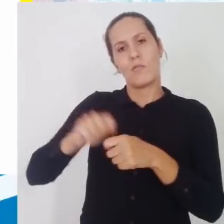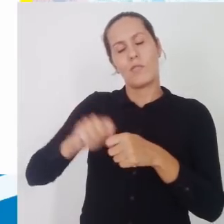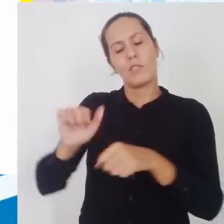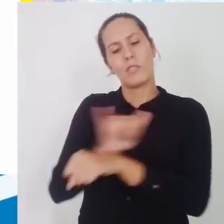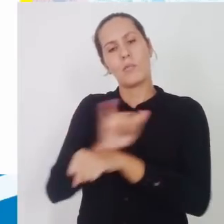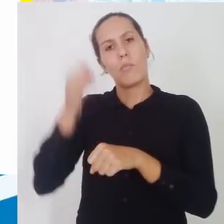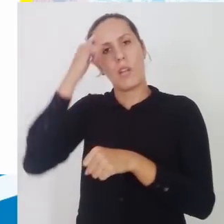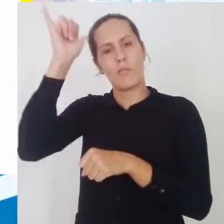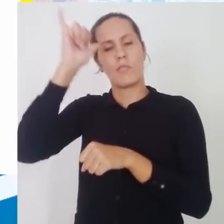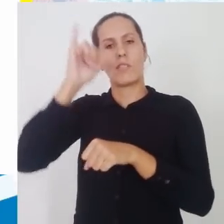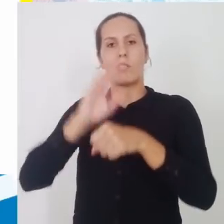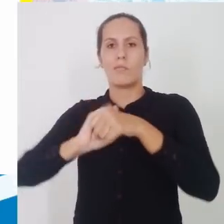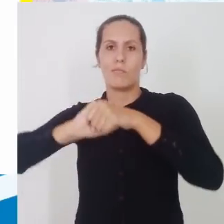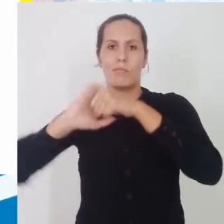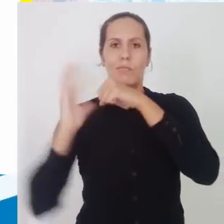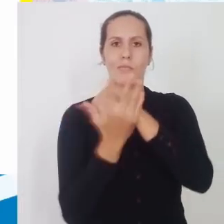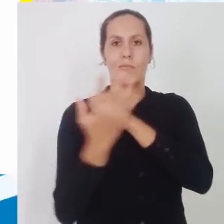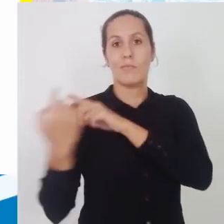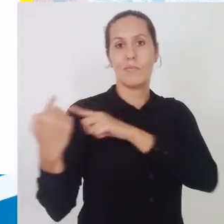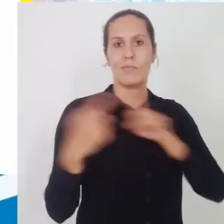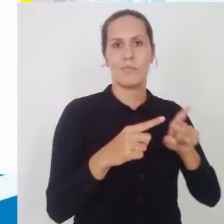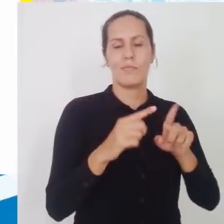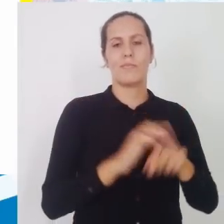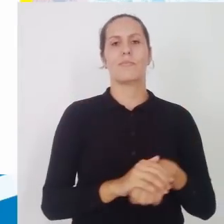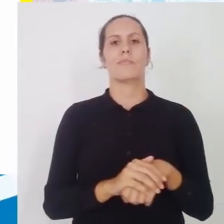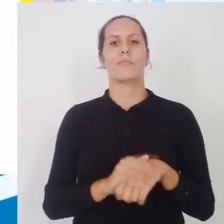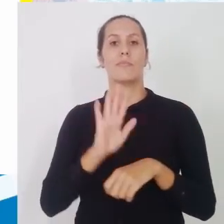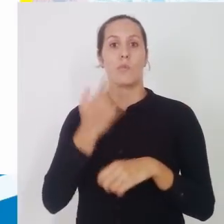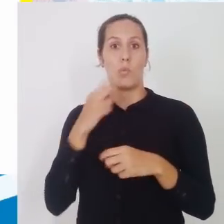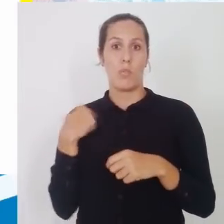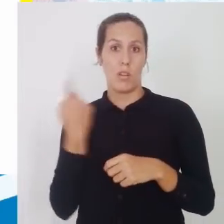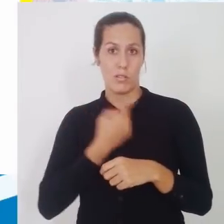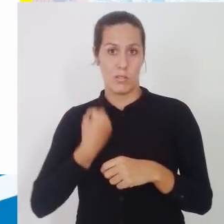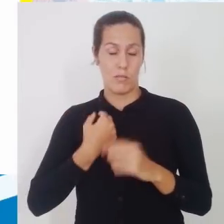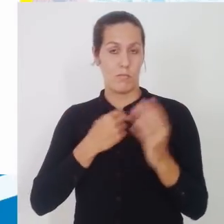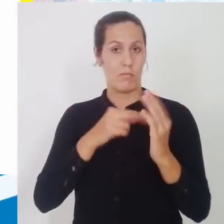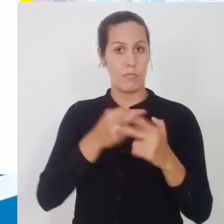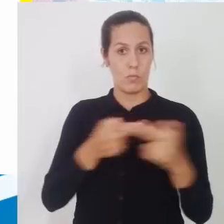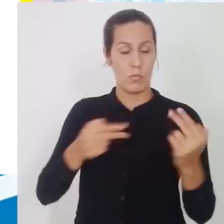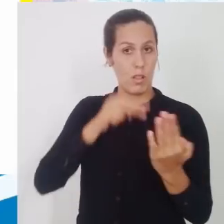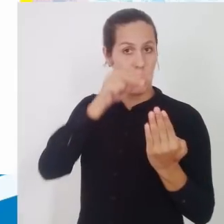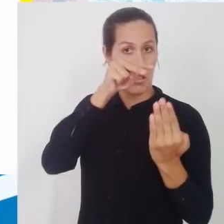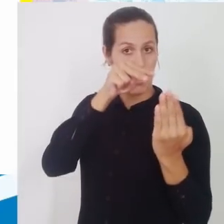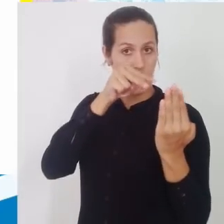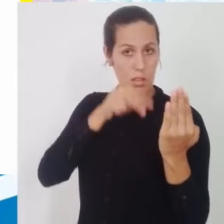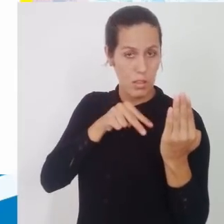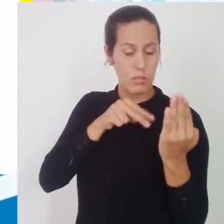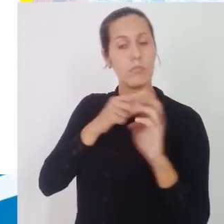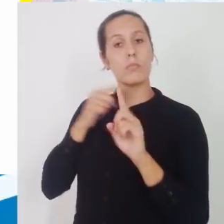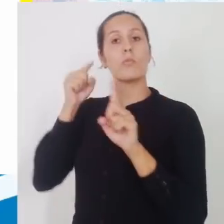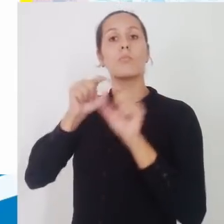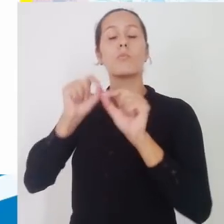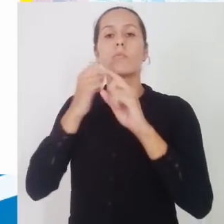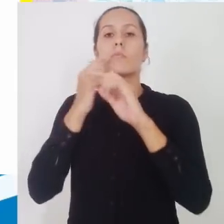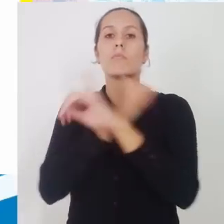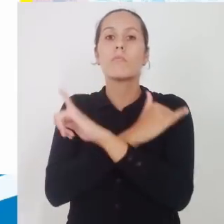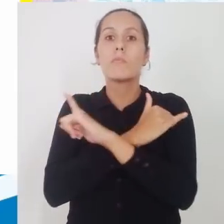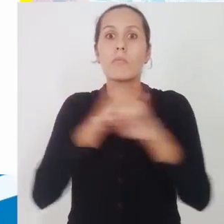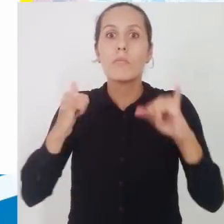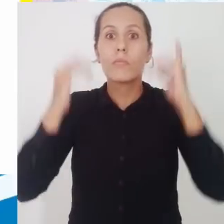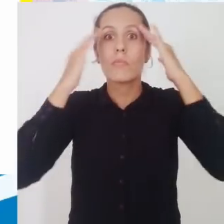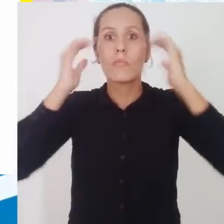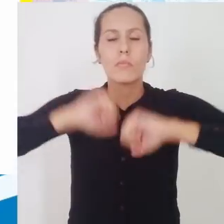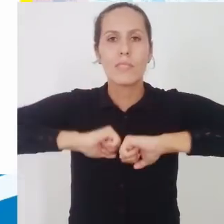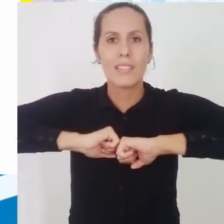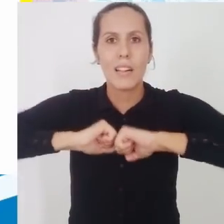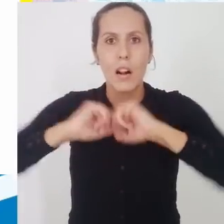para outro texto. Então eu queria lembrar para vocês quais são as 3 perguntas, porque às vezes a gente pode se perder. Olha elas aí de novo para vocês. Não esqueça